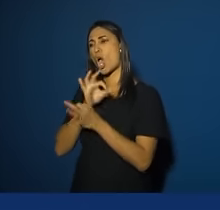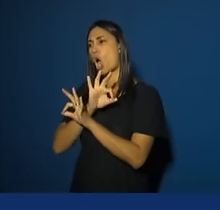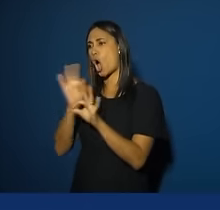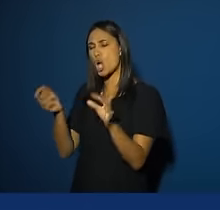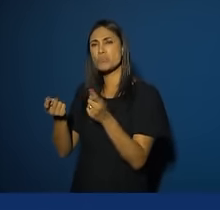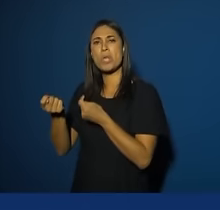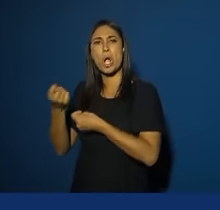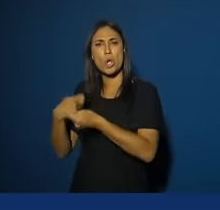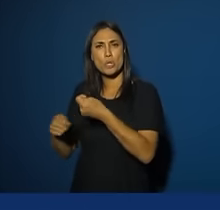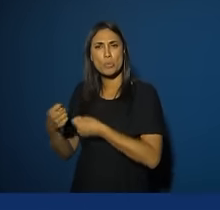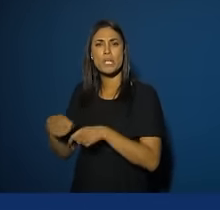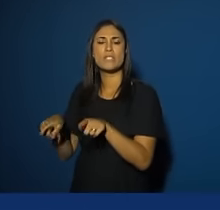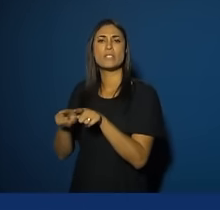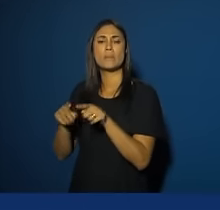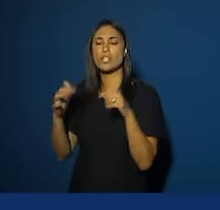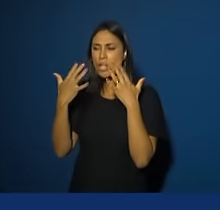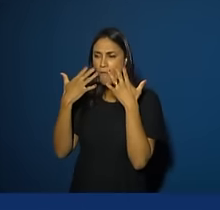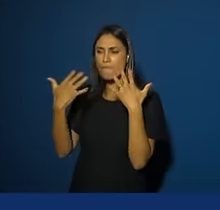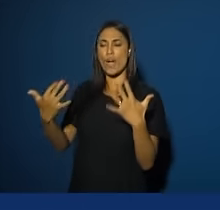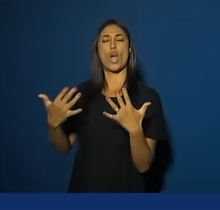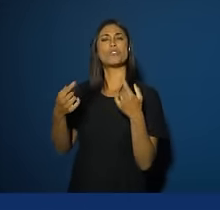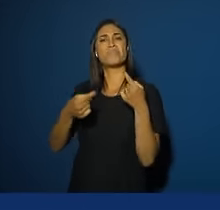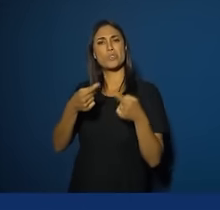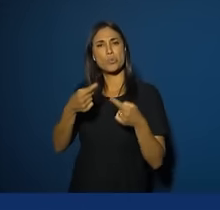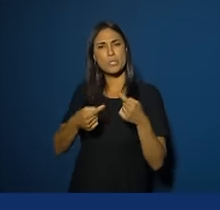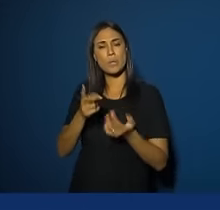economistas e a gente tem fóruns semanais onde a gente discute